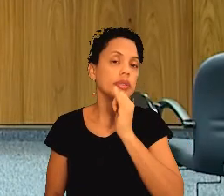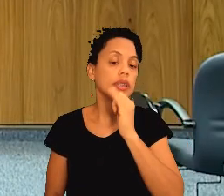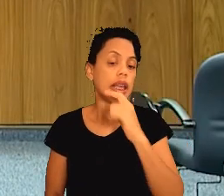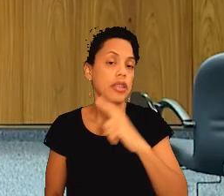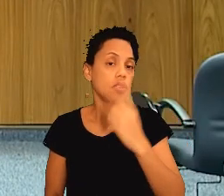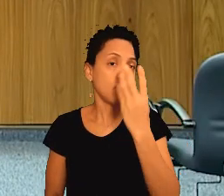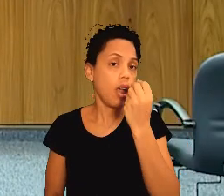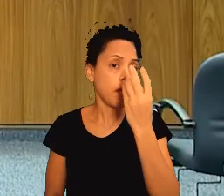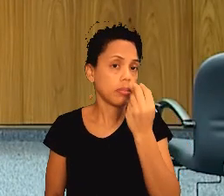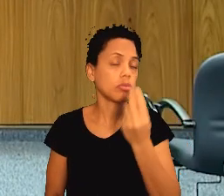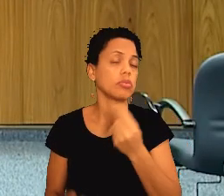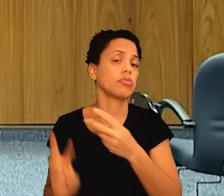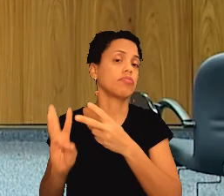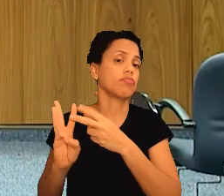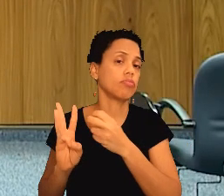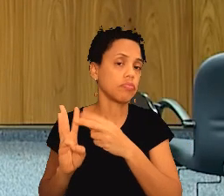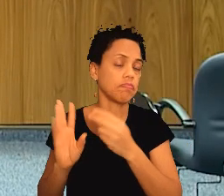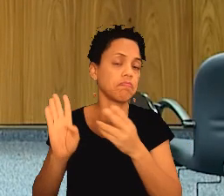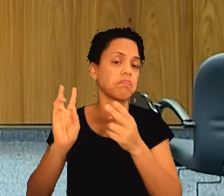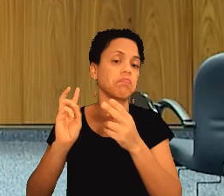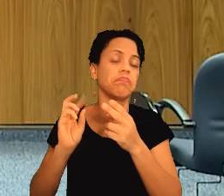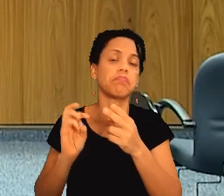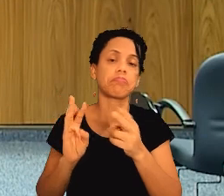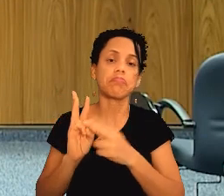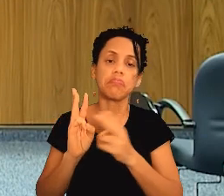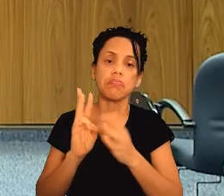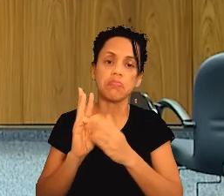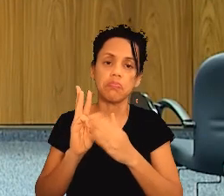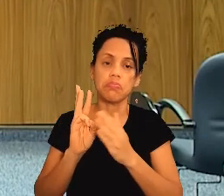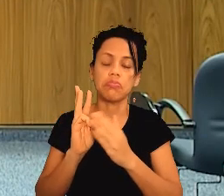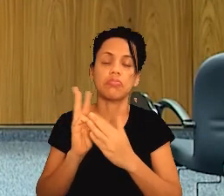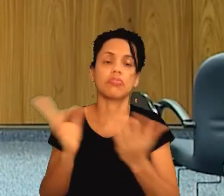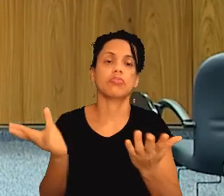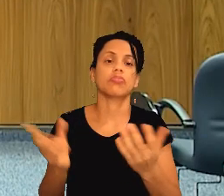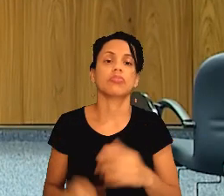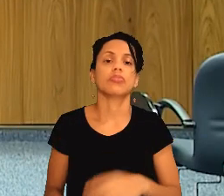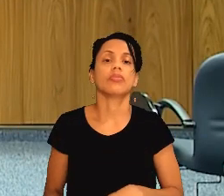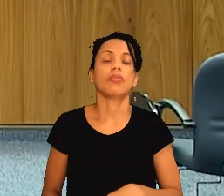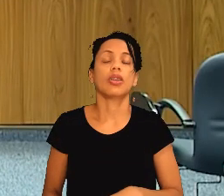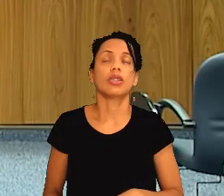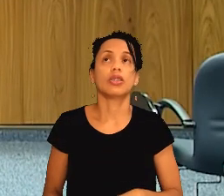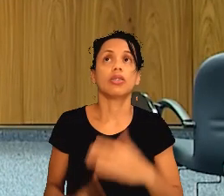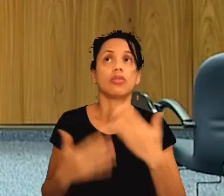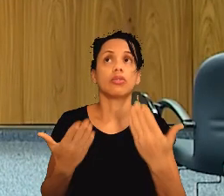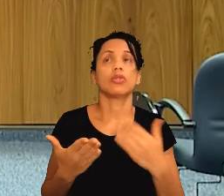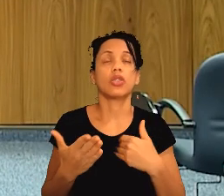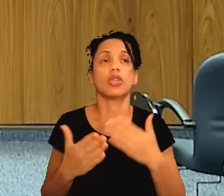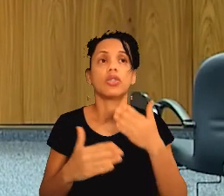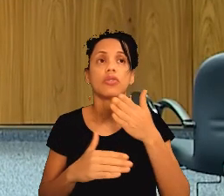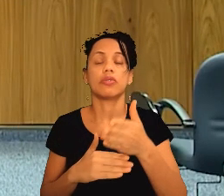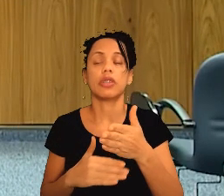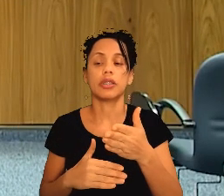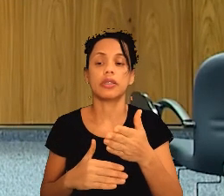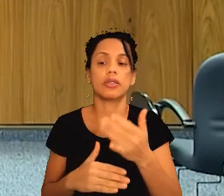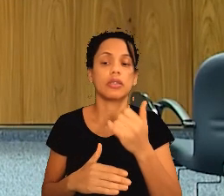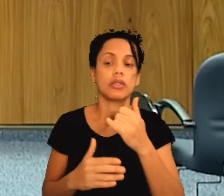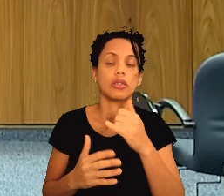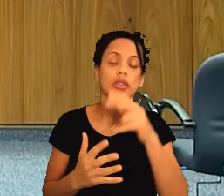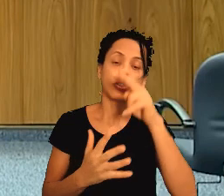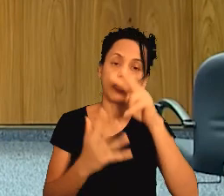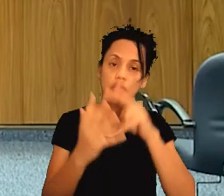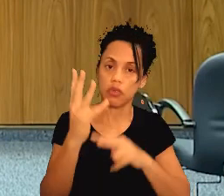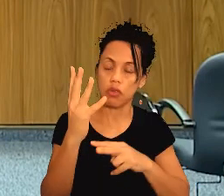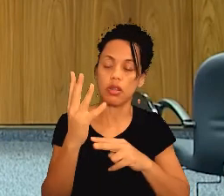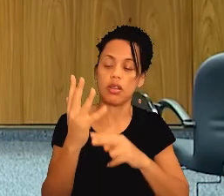exemplo, que tinha muitos índios livres, índios forros, como eram chamados. No entanto, se a gente vai no arquivo,